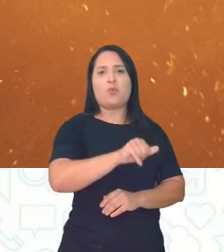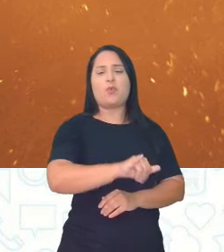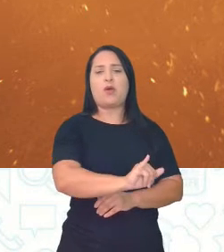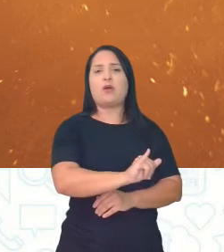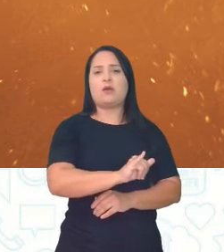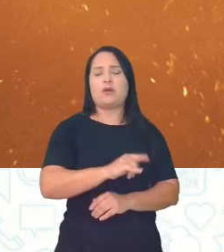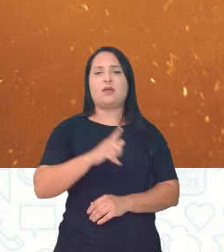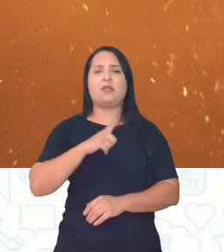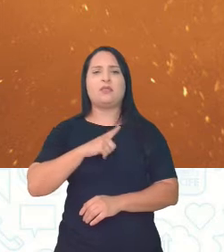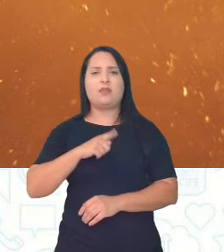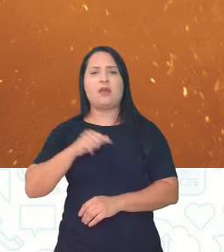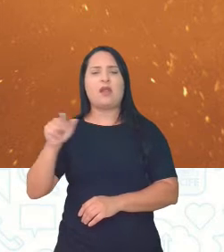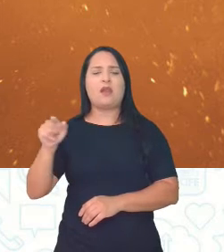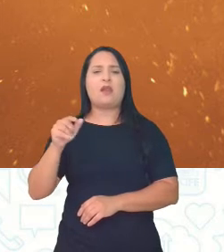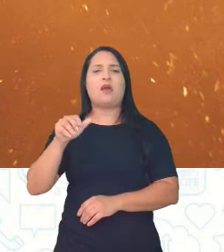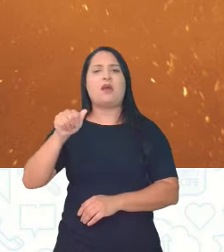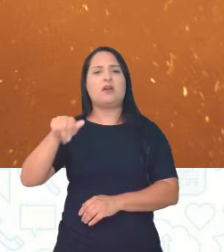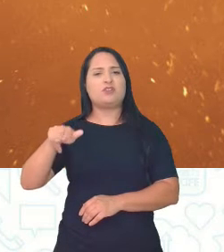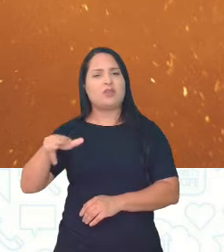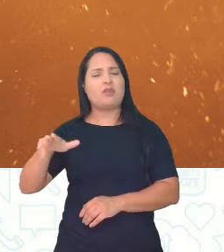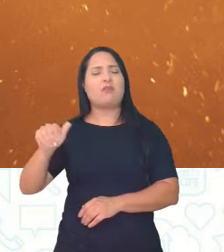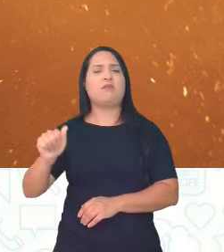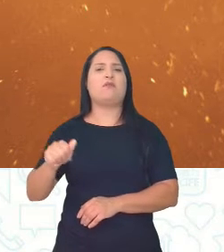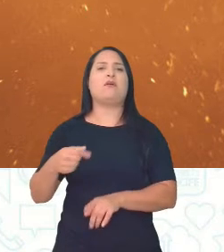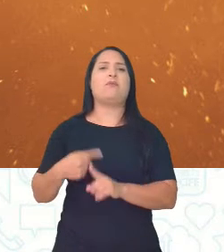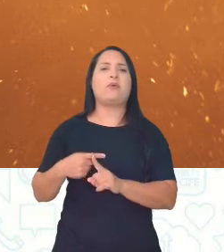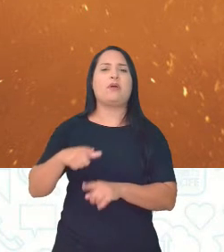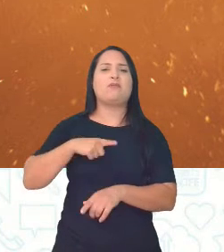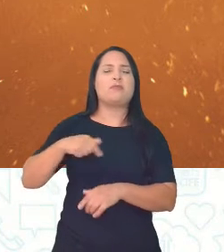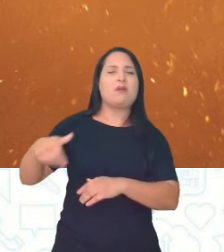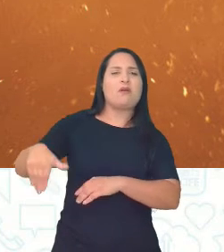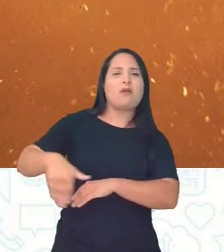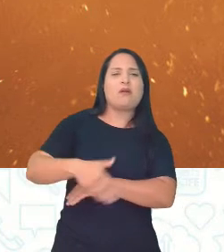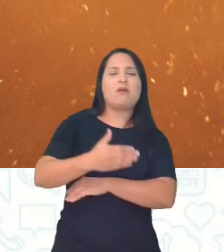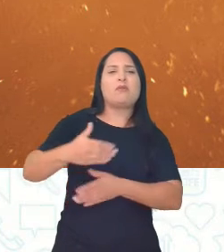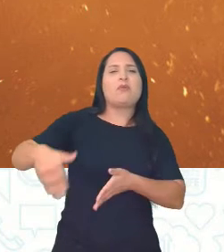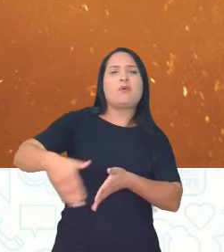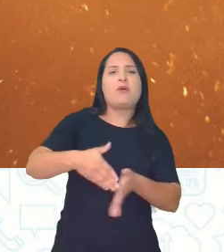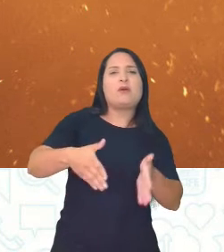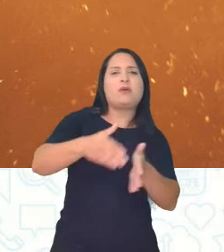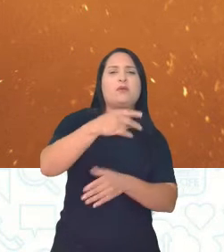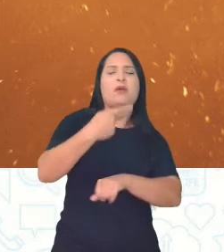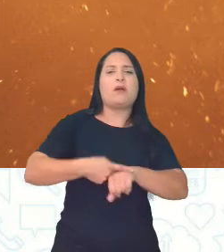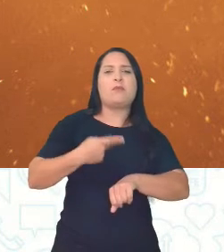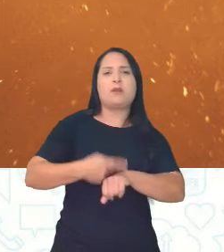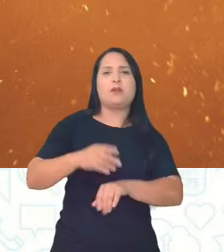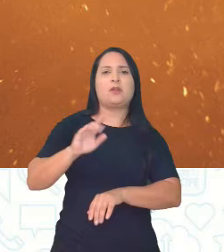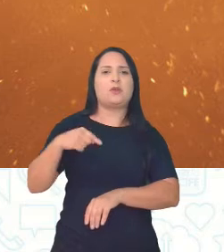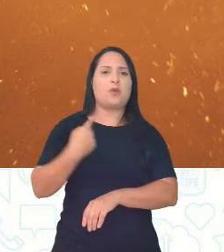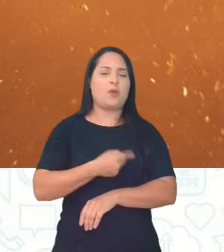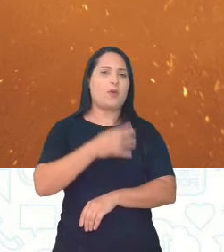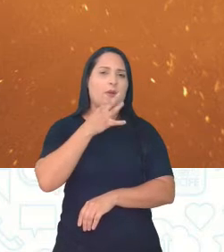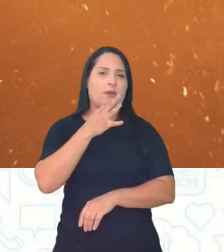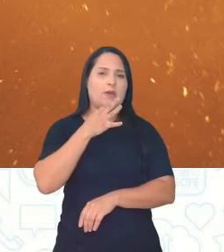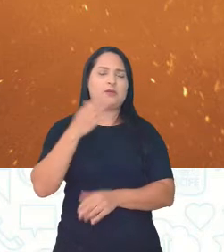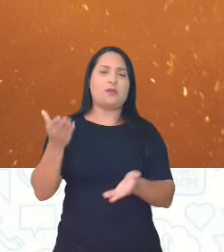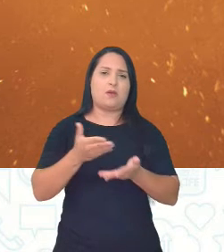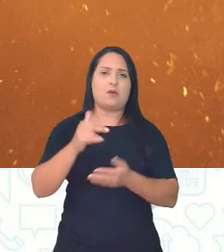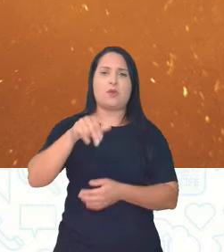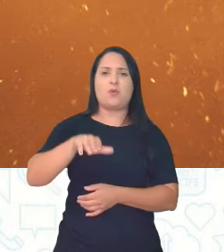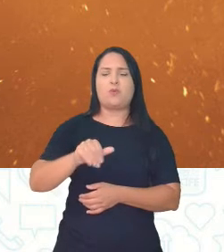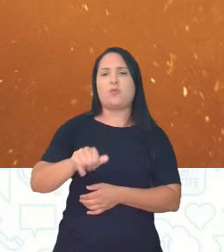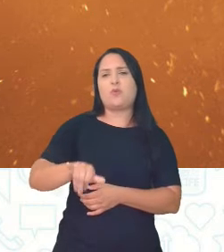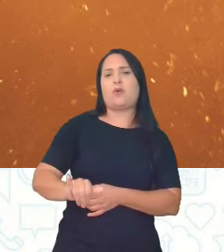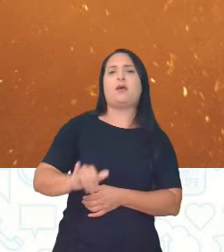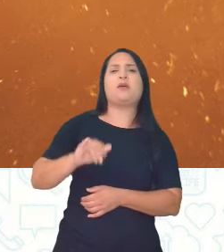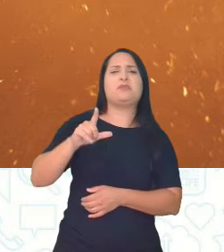conta da bacia, né, do Rio da Prata. Mas é o que a gente conhece hoje, né, como Uruguai. Então, naquela